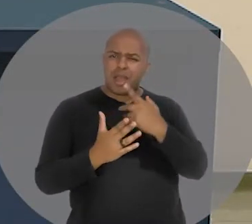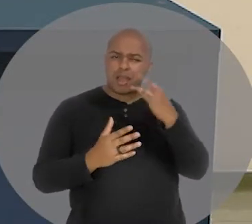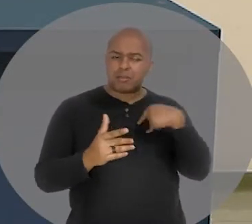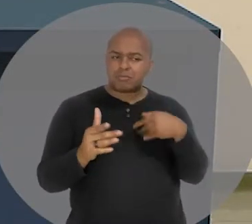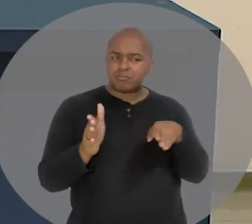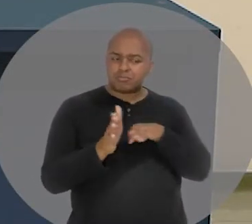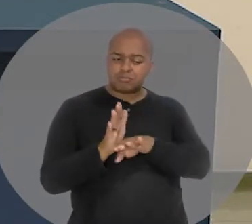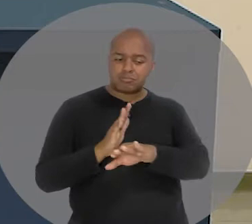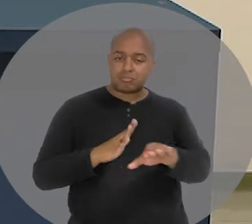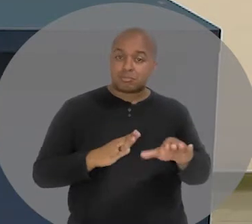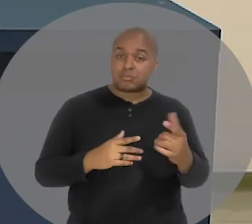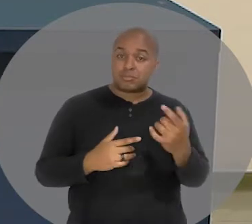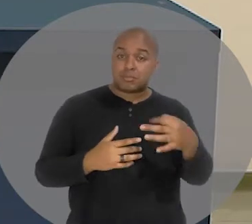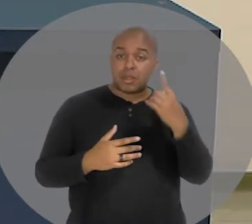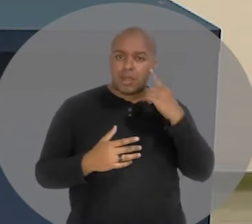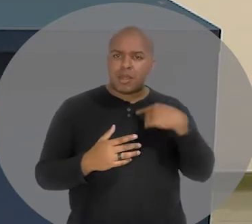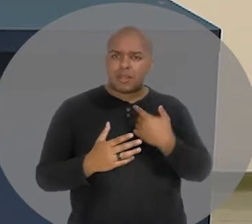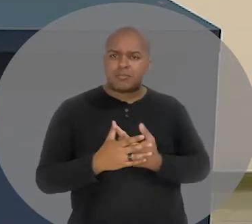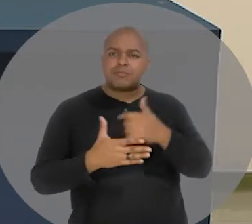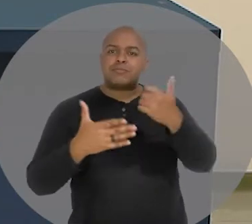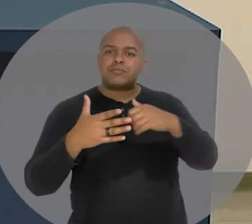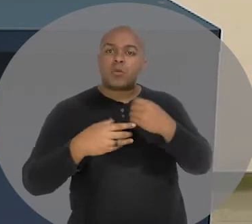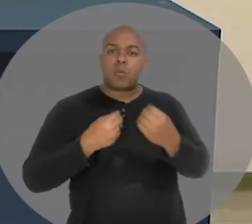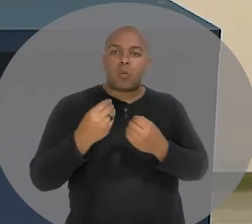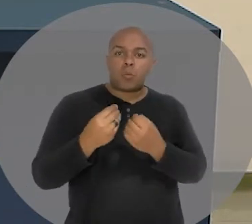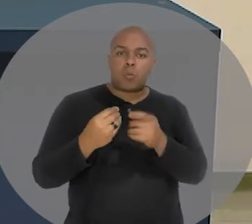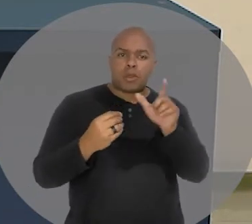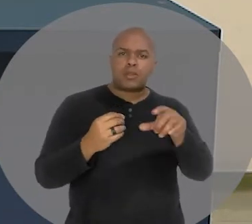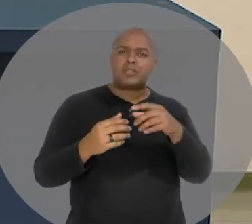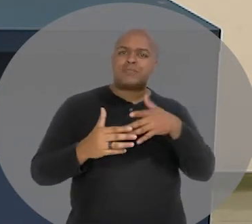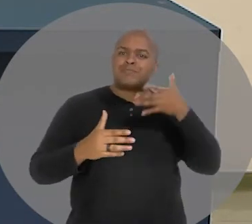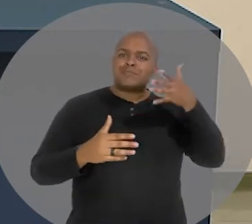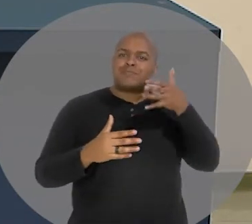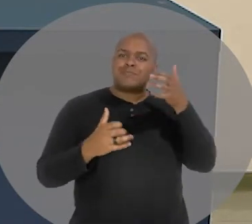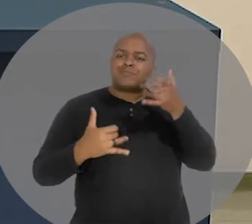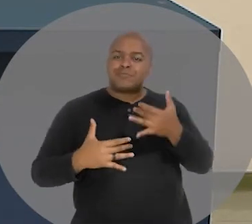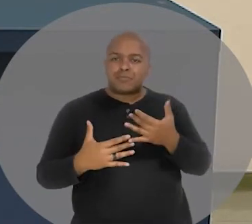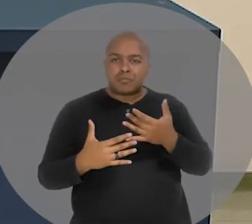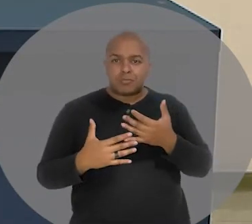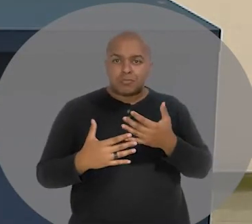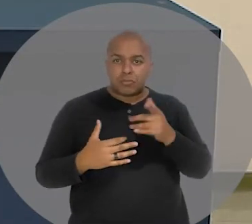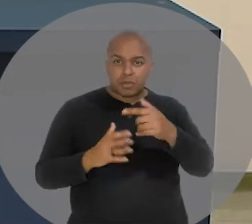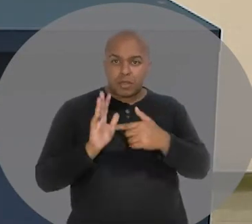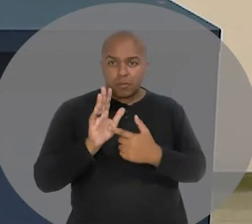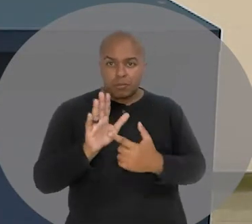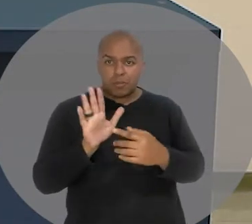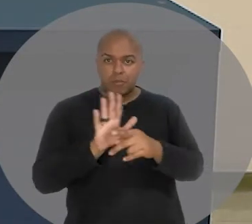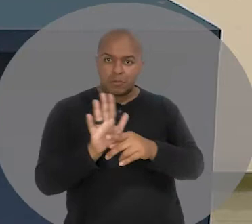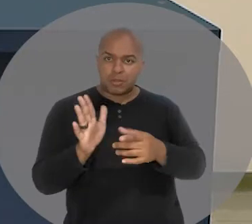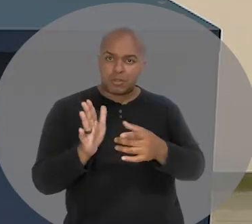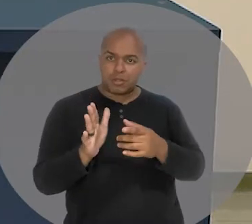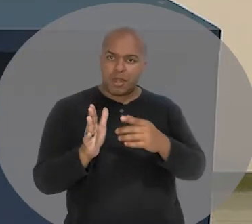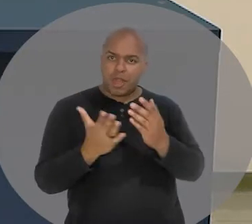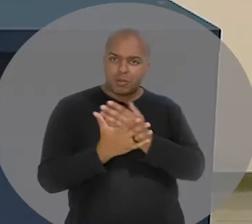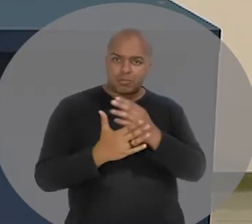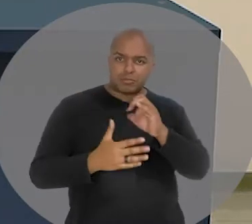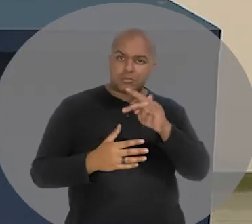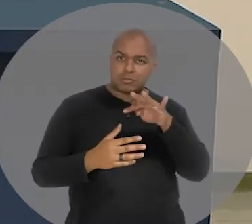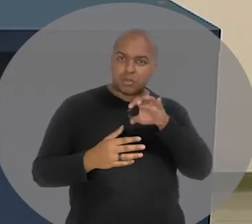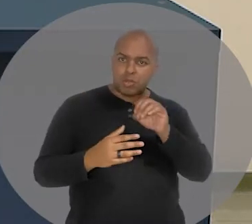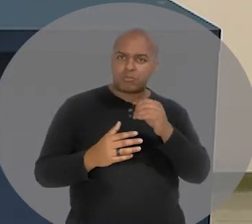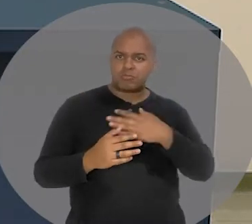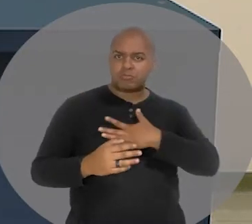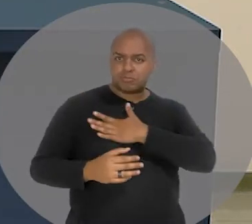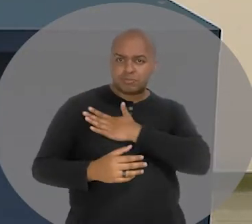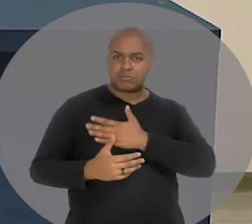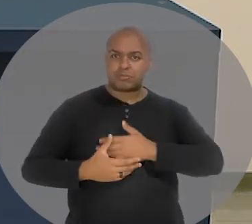crianças, né, então ela vai analisando como nessa narrativa ela reproduz estereótipos,